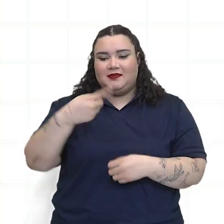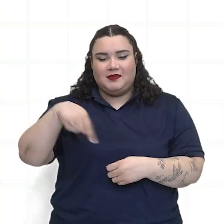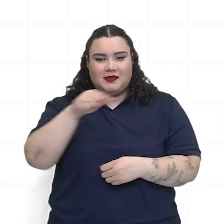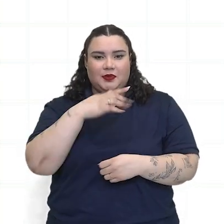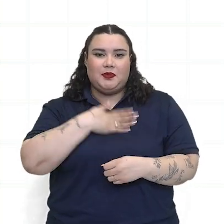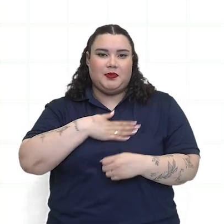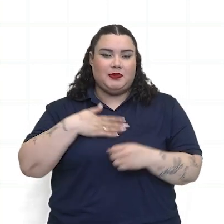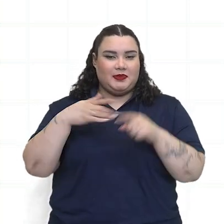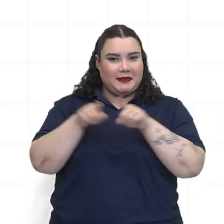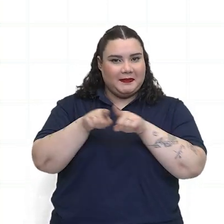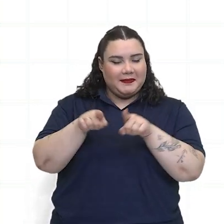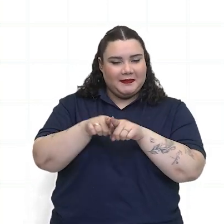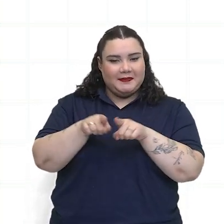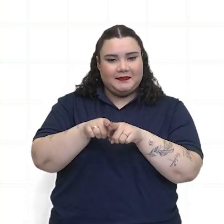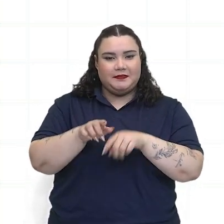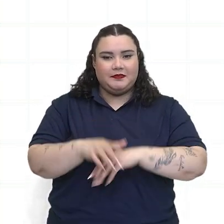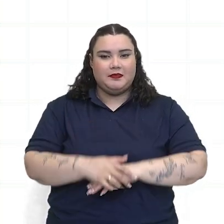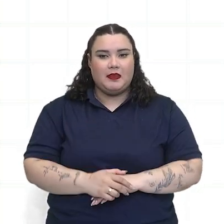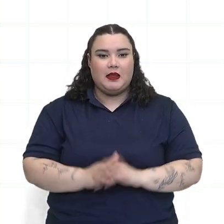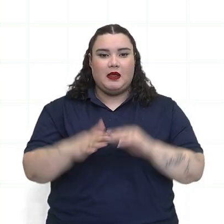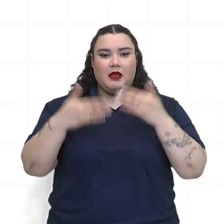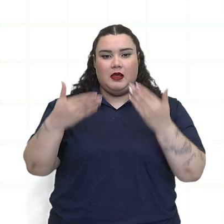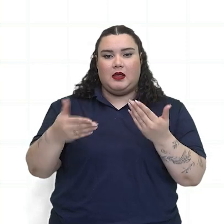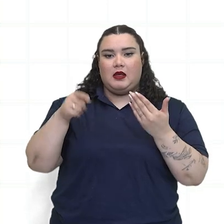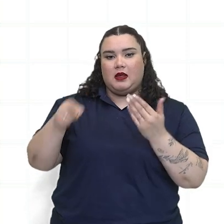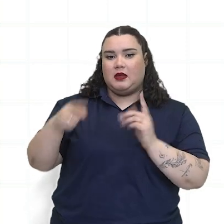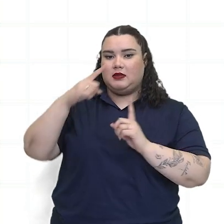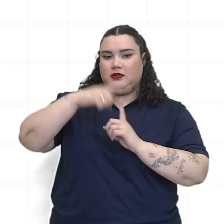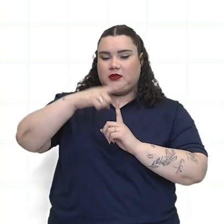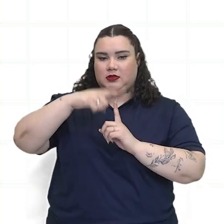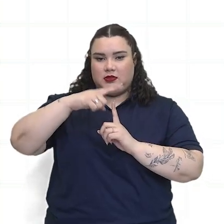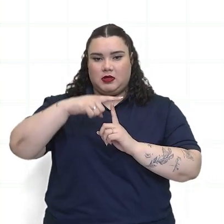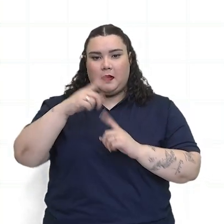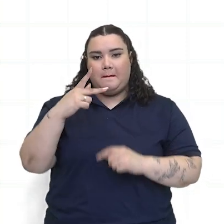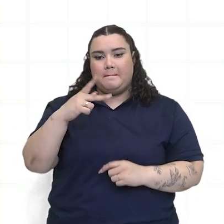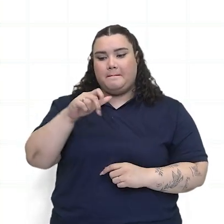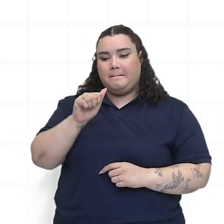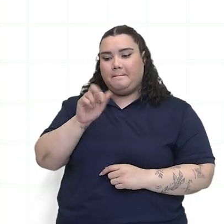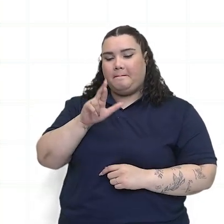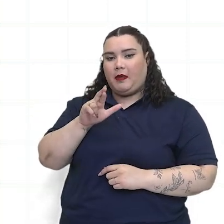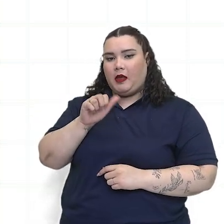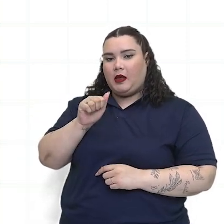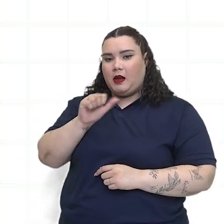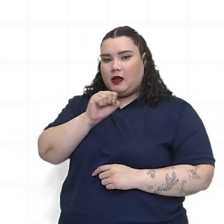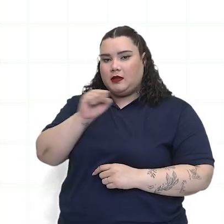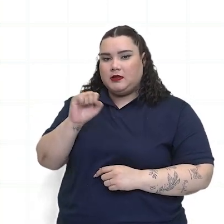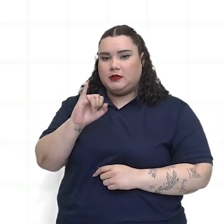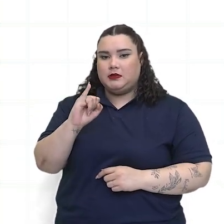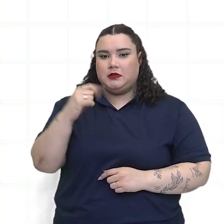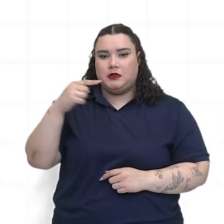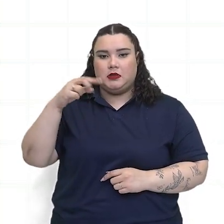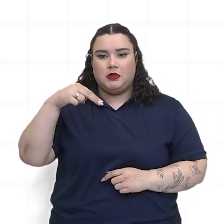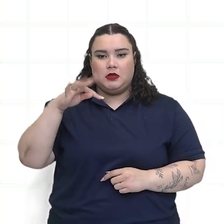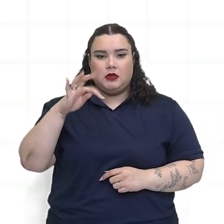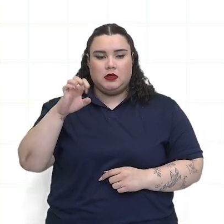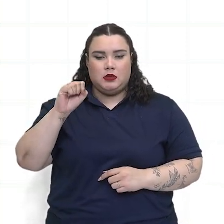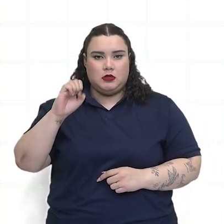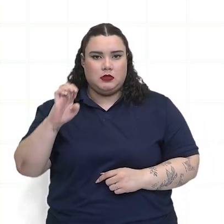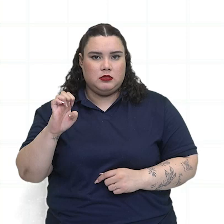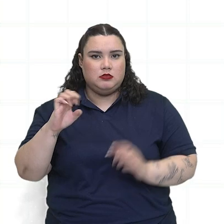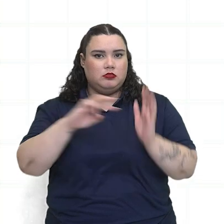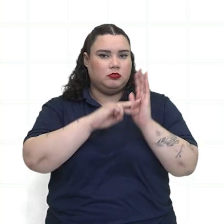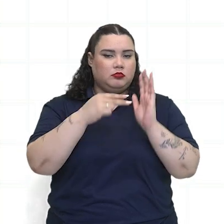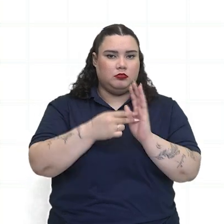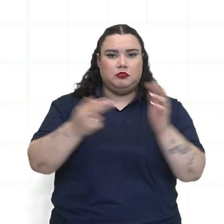você também. Então, na derivação parasintética ou por parassíntese, veja, mesmo sentido, tá?